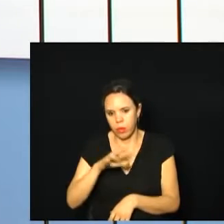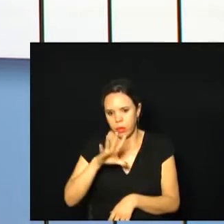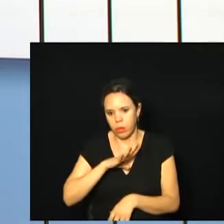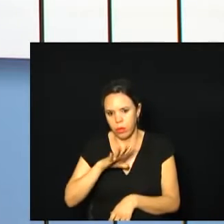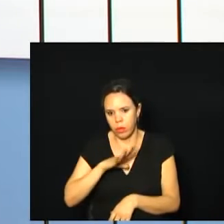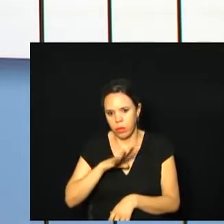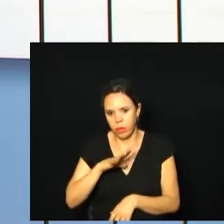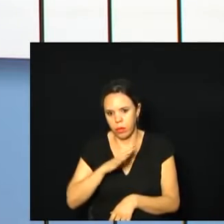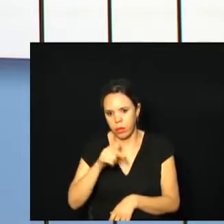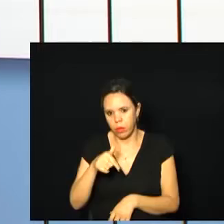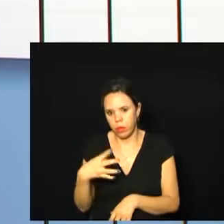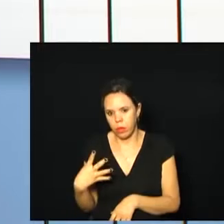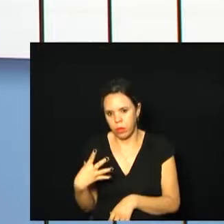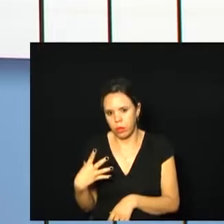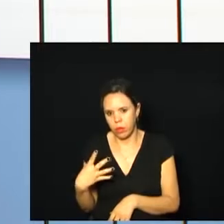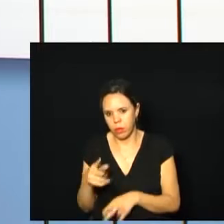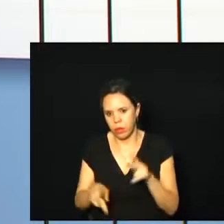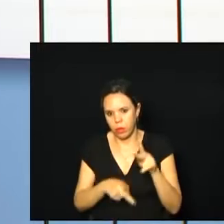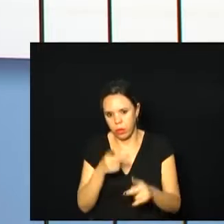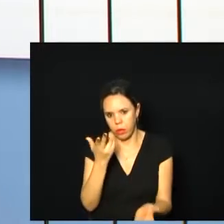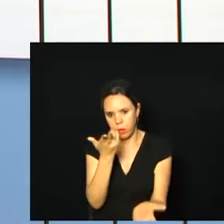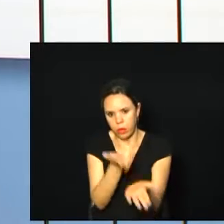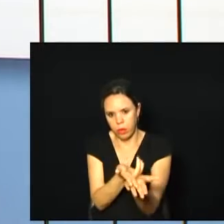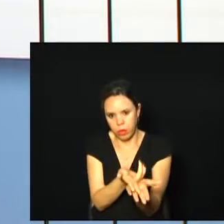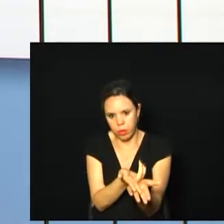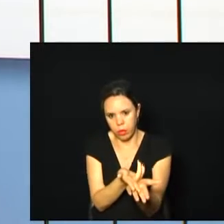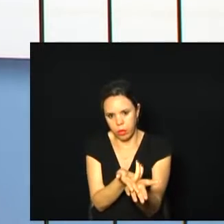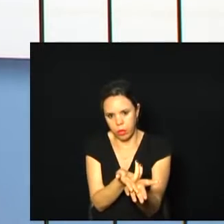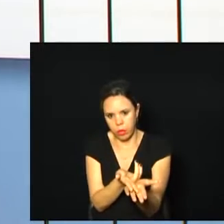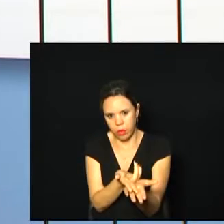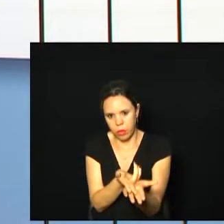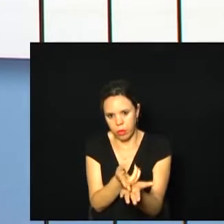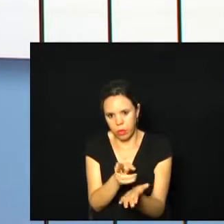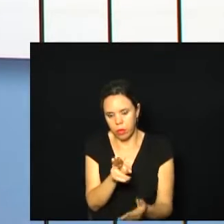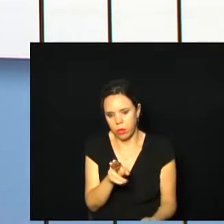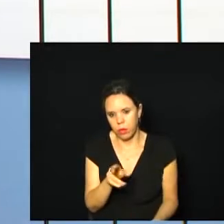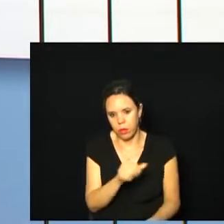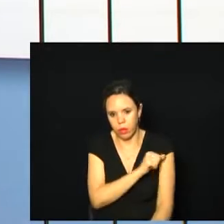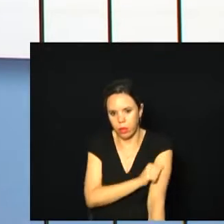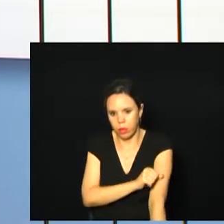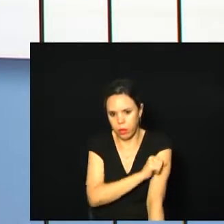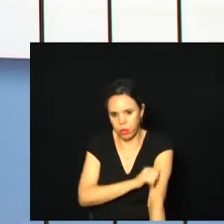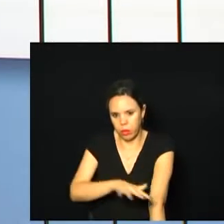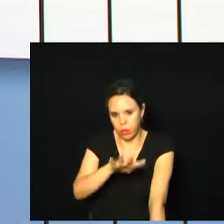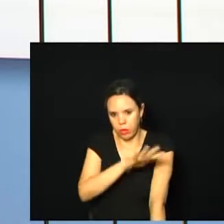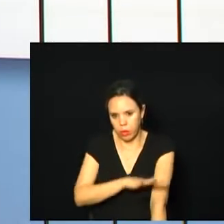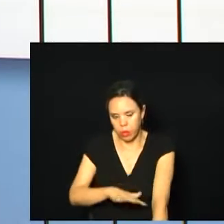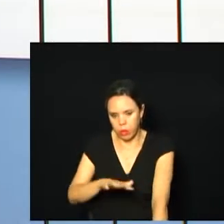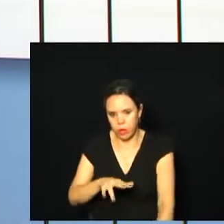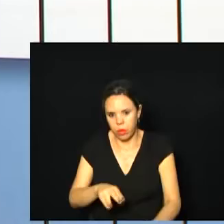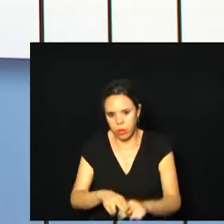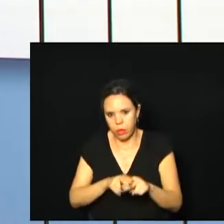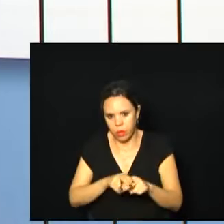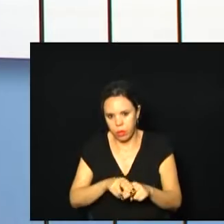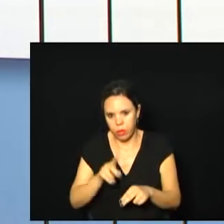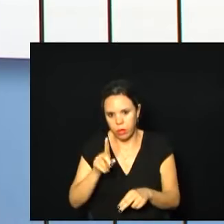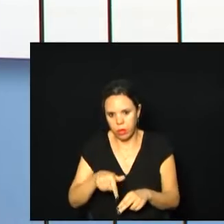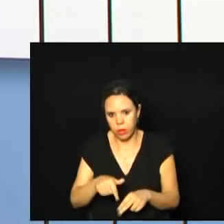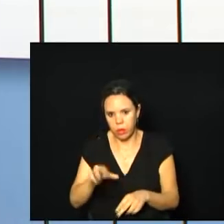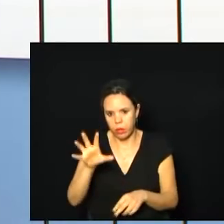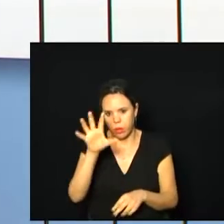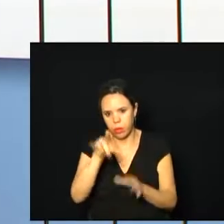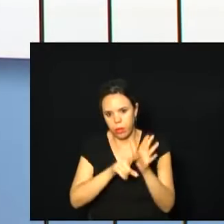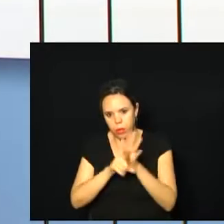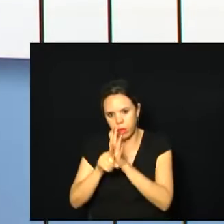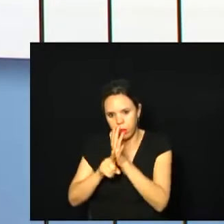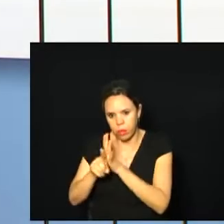cidade 74 pacientes internados em leitos de enfermaria Covid. Portanto, esse